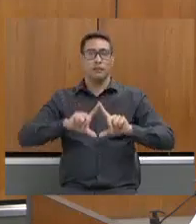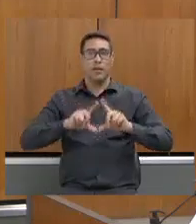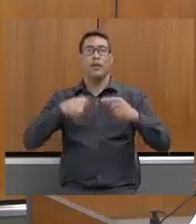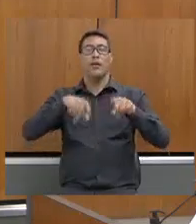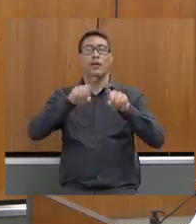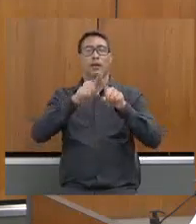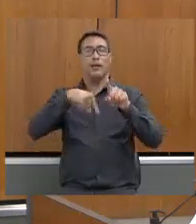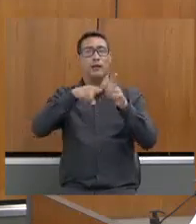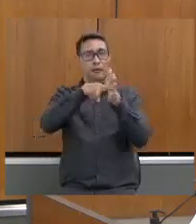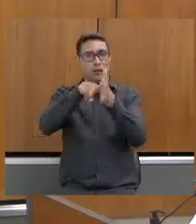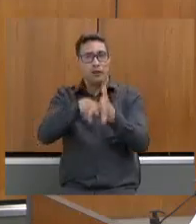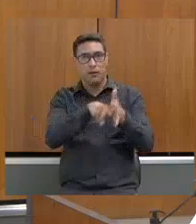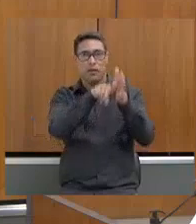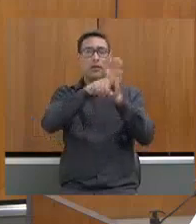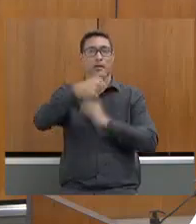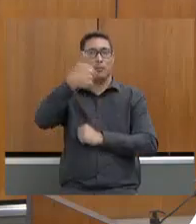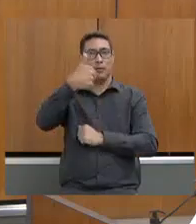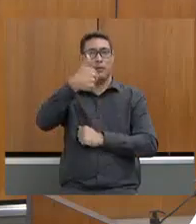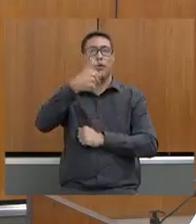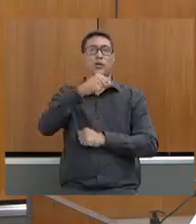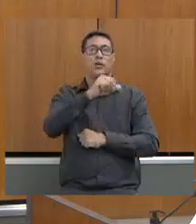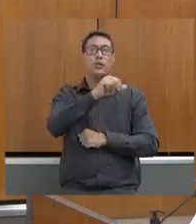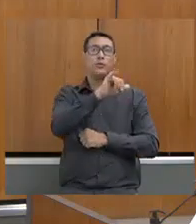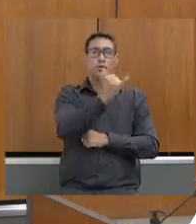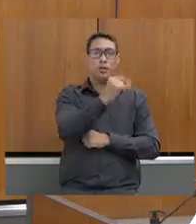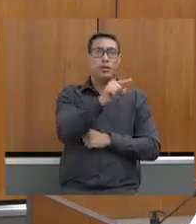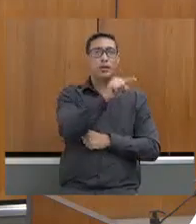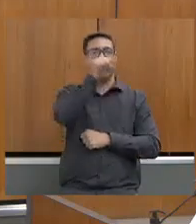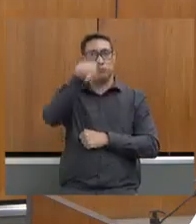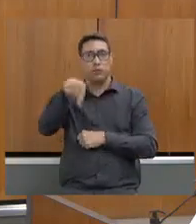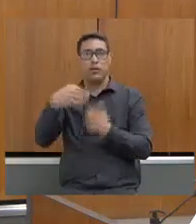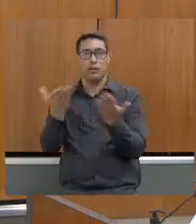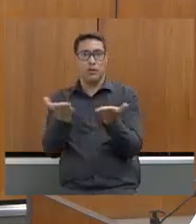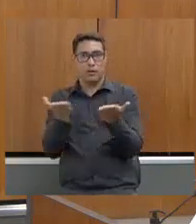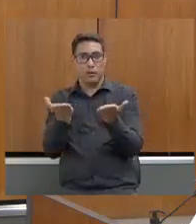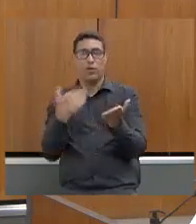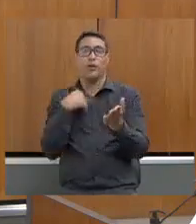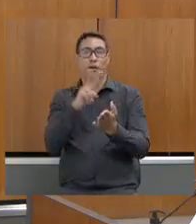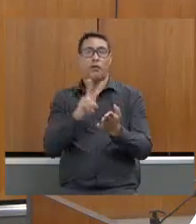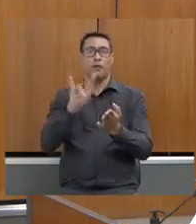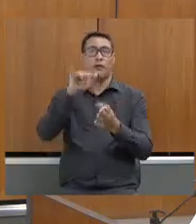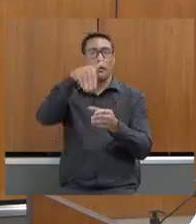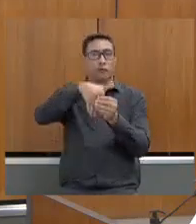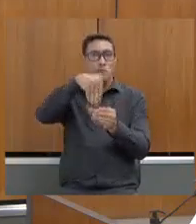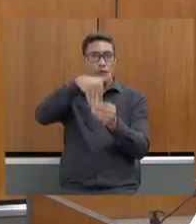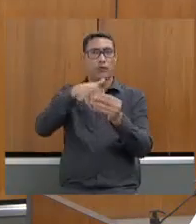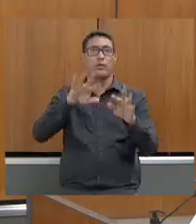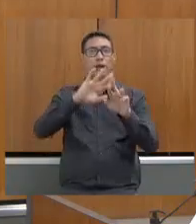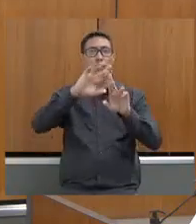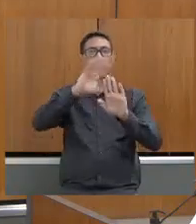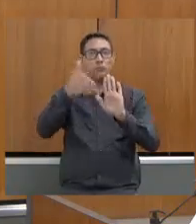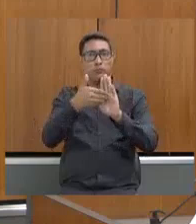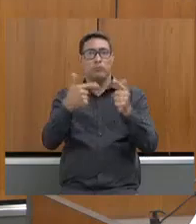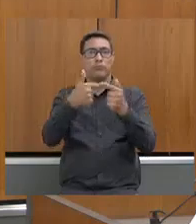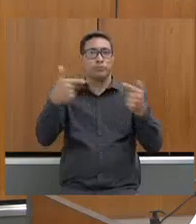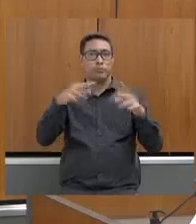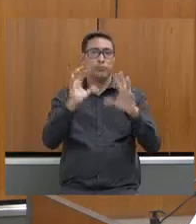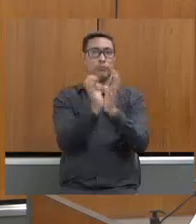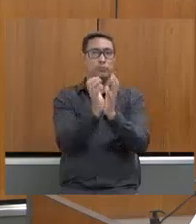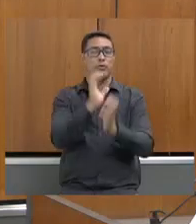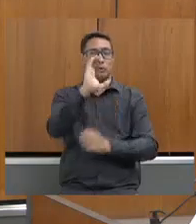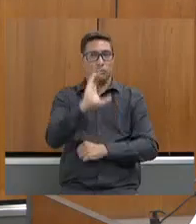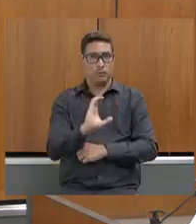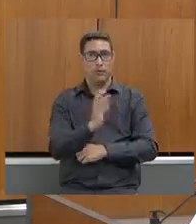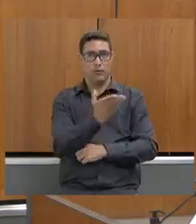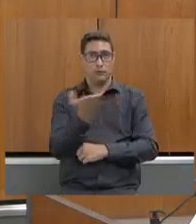1º de janeiro até o presente momento e a discutir e votar proposições da comissão. A